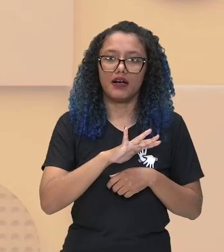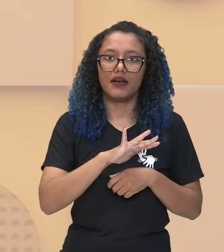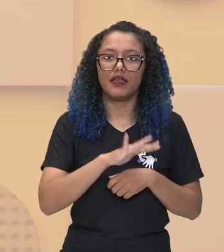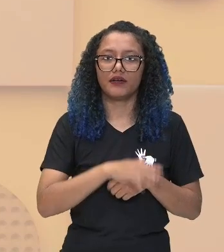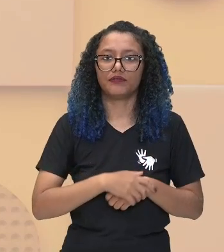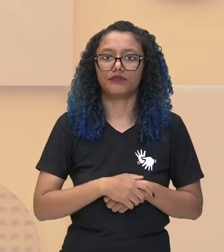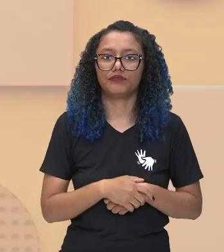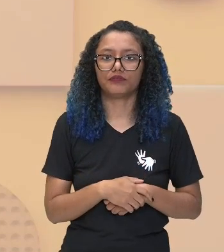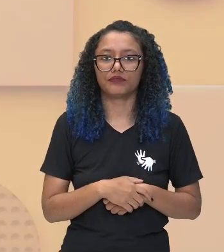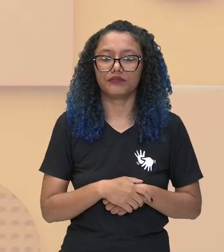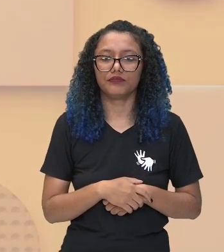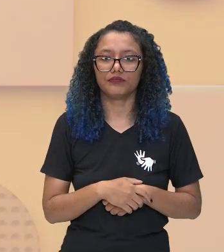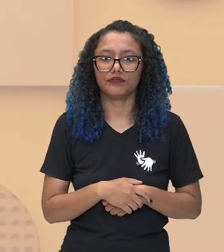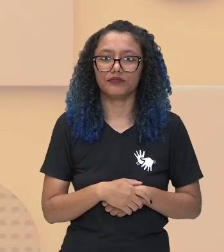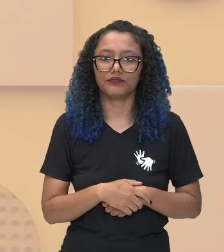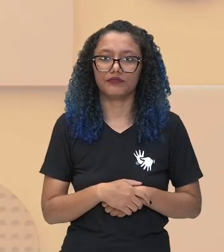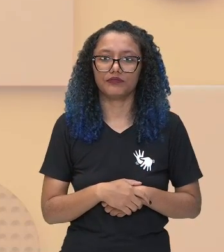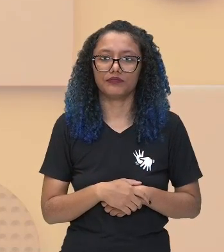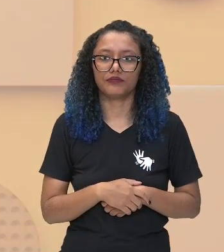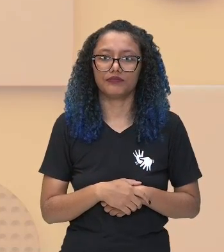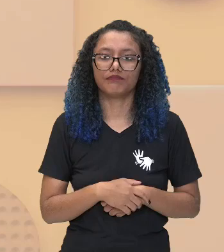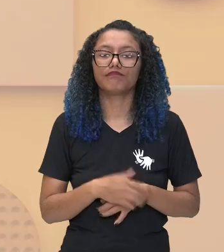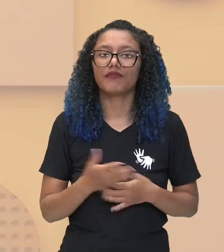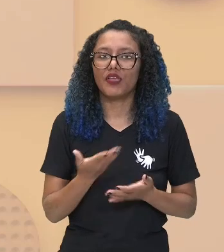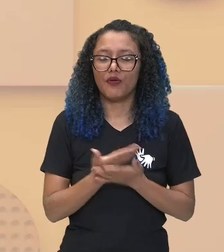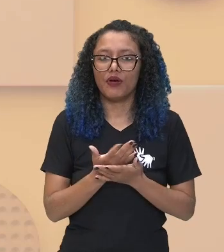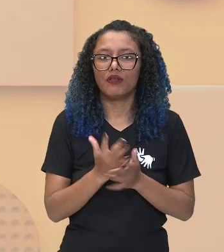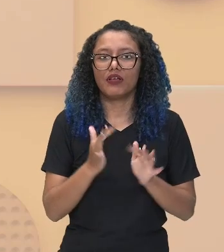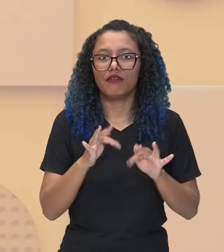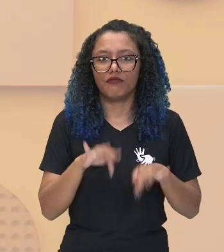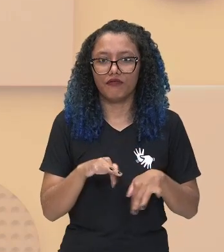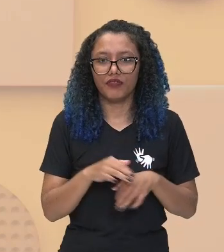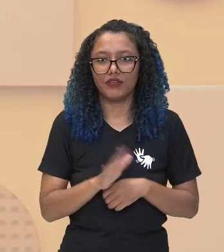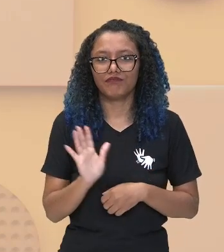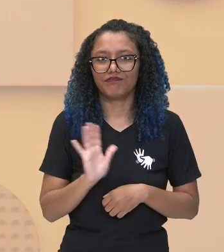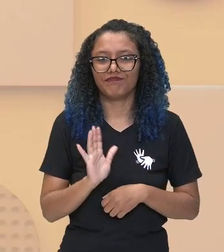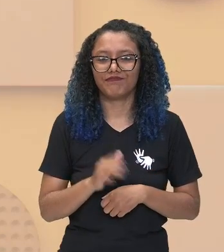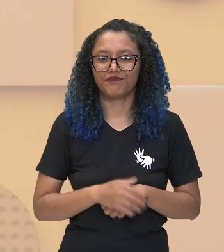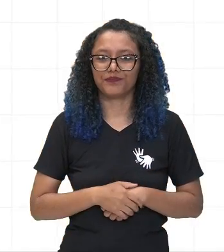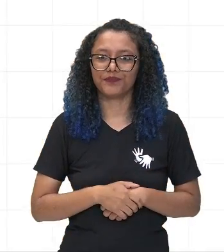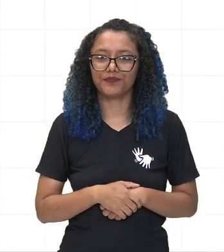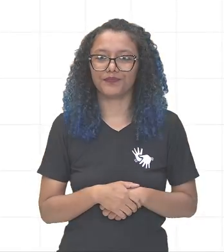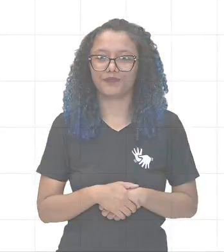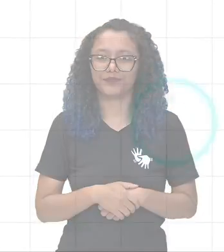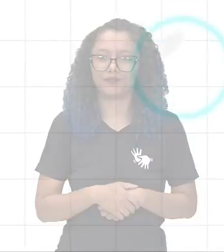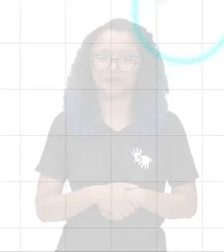pela coroa espanhola. Então esta foi a nossa aula e até a próxima.